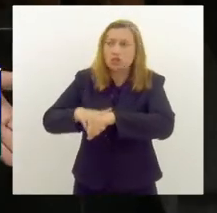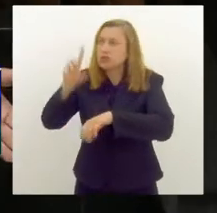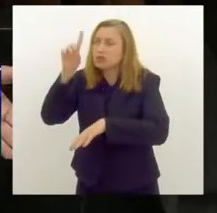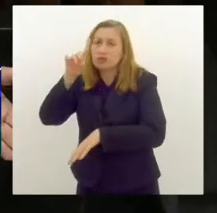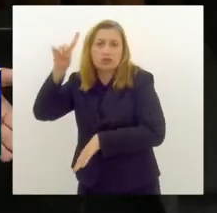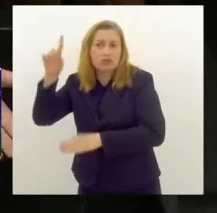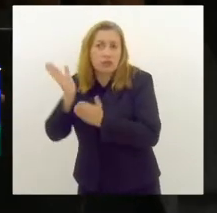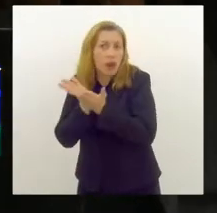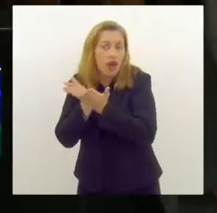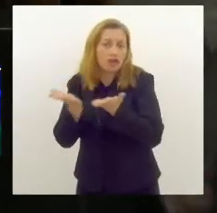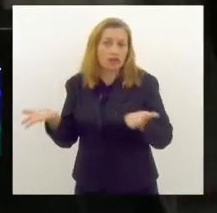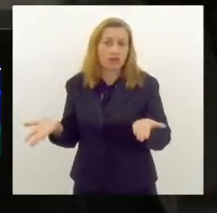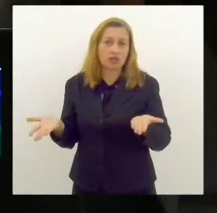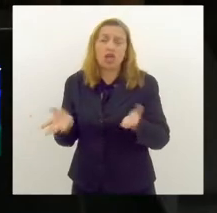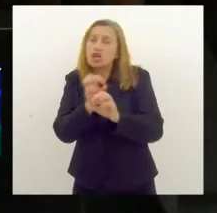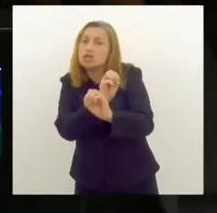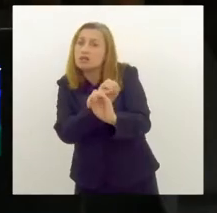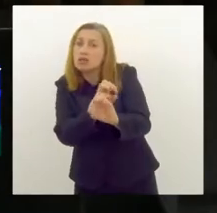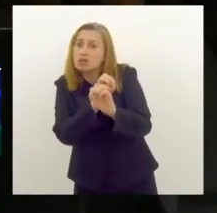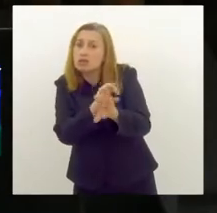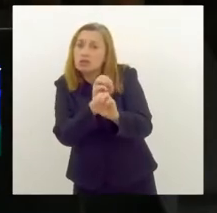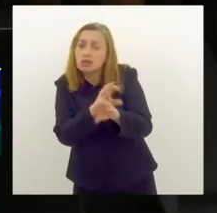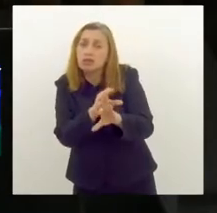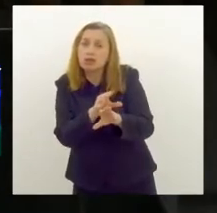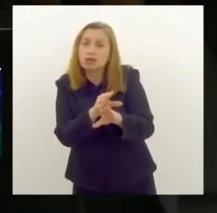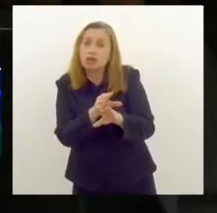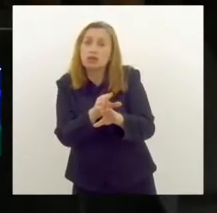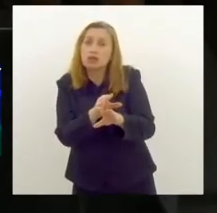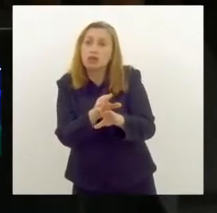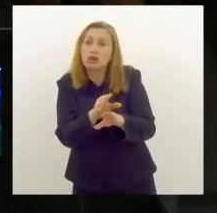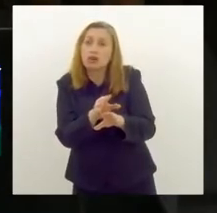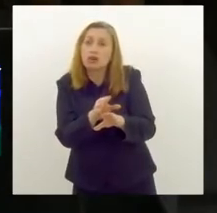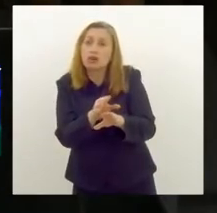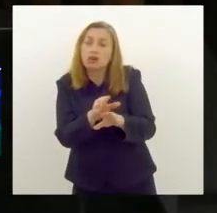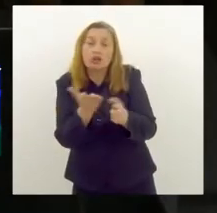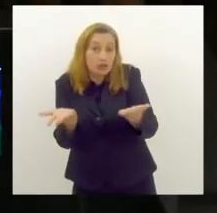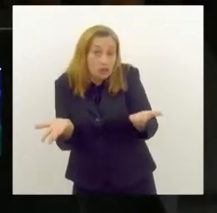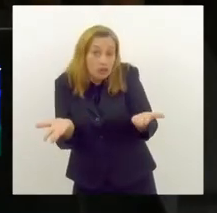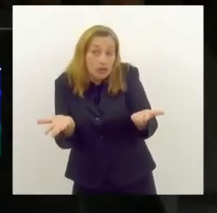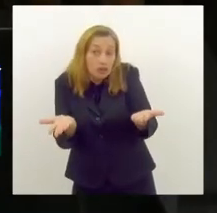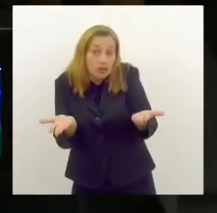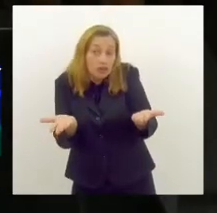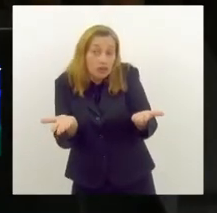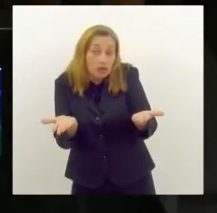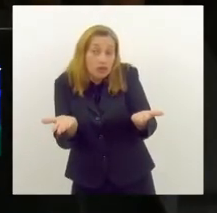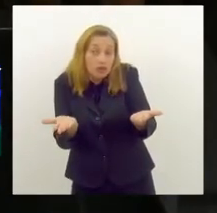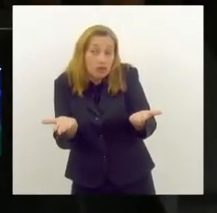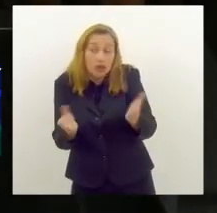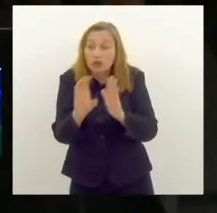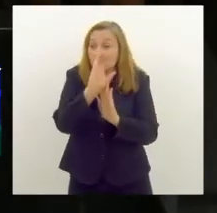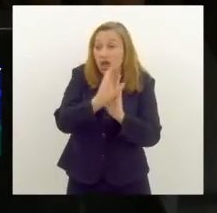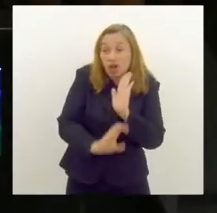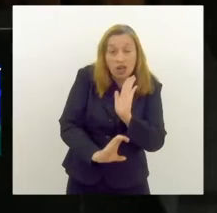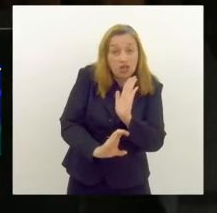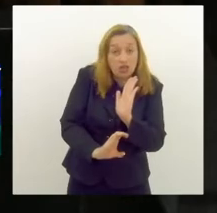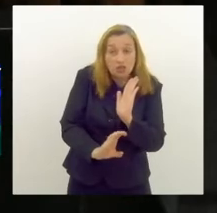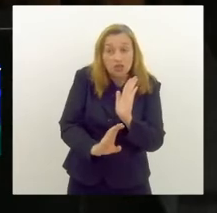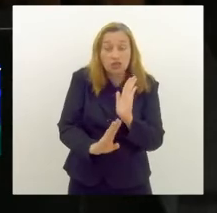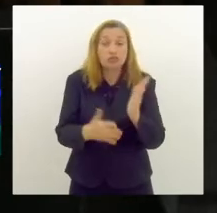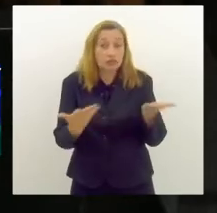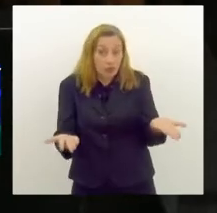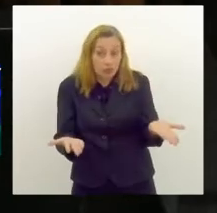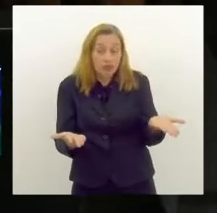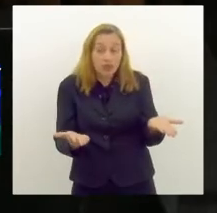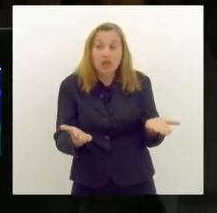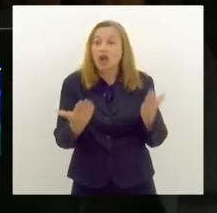de Deus e ensina, né, o que se ensina na grade curricular.